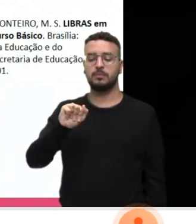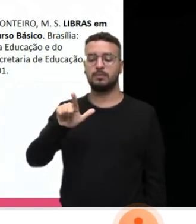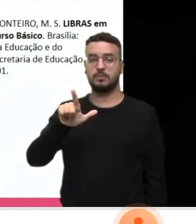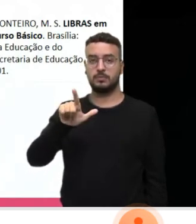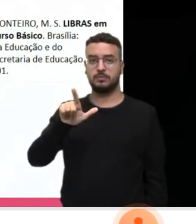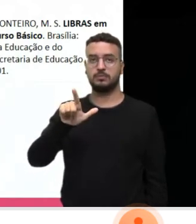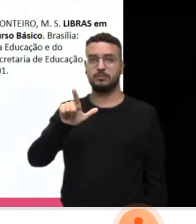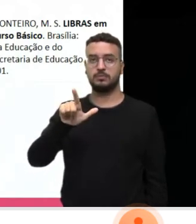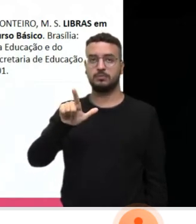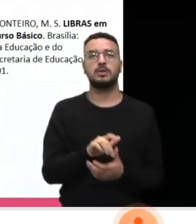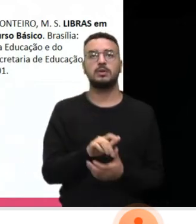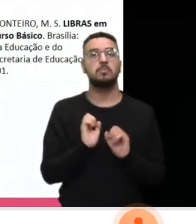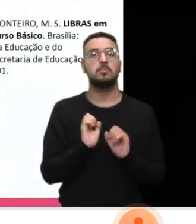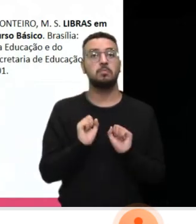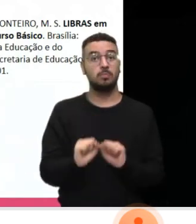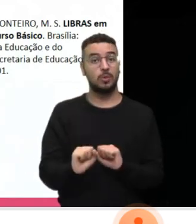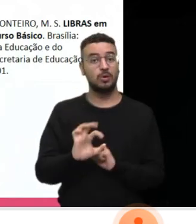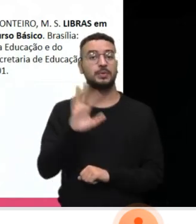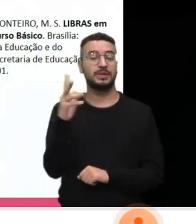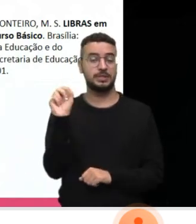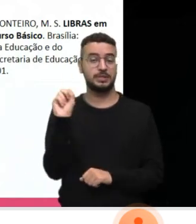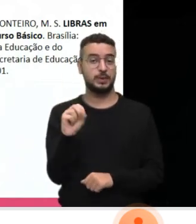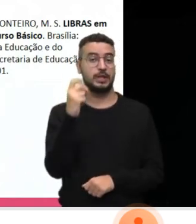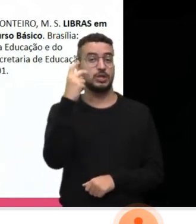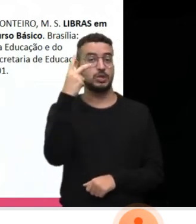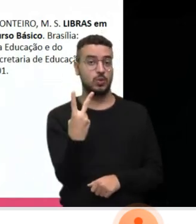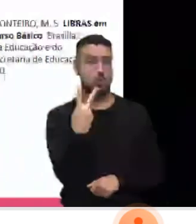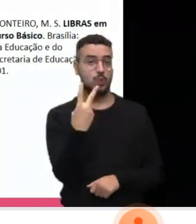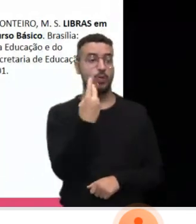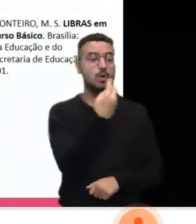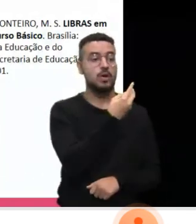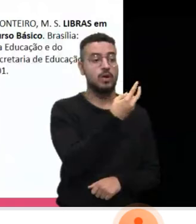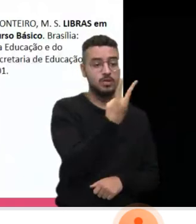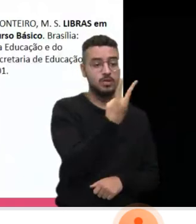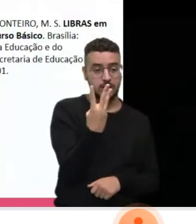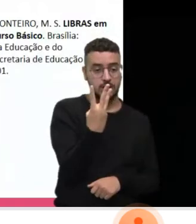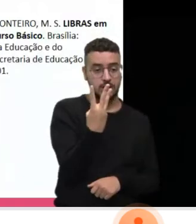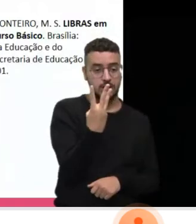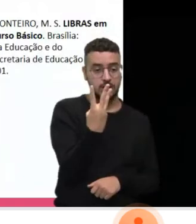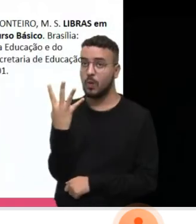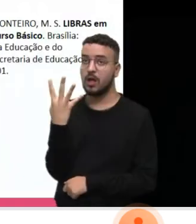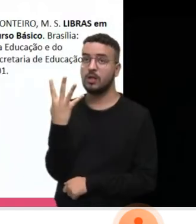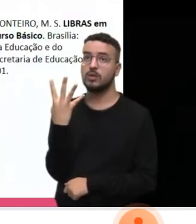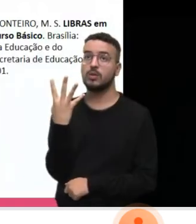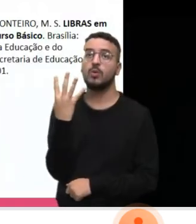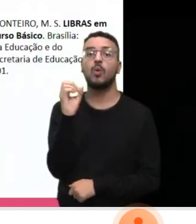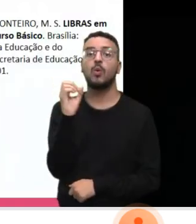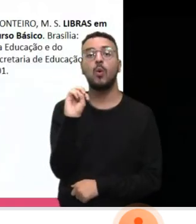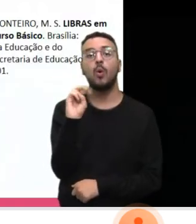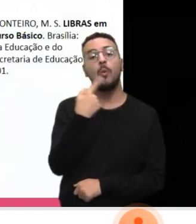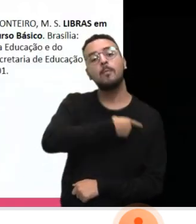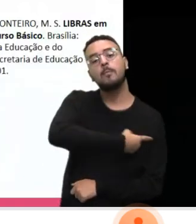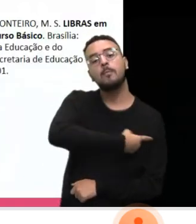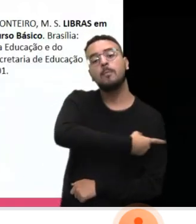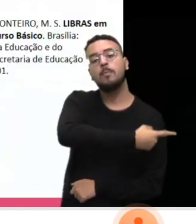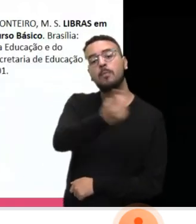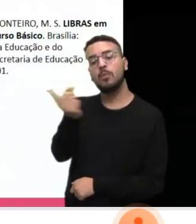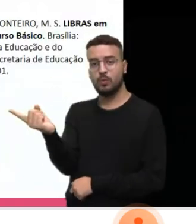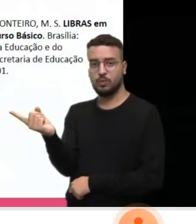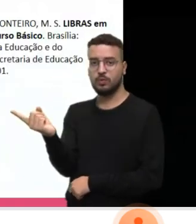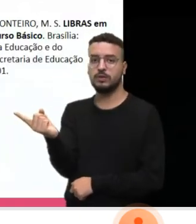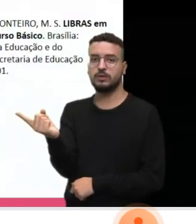e plural. Assumindo a configuração de mãos agora no formato do numeral. Você